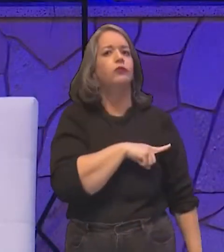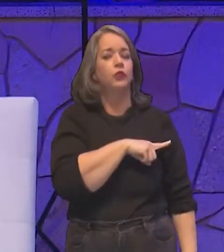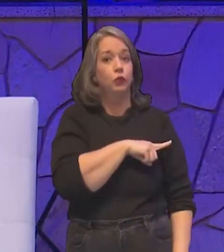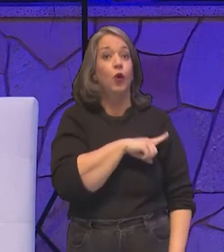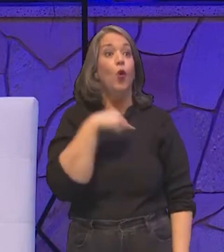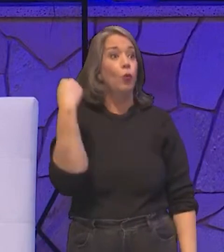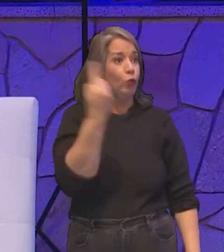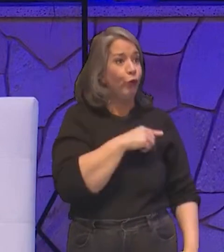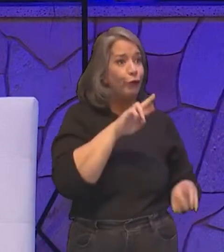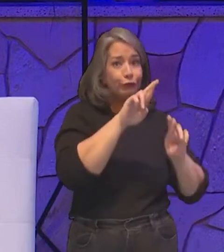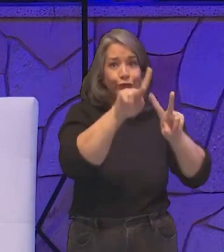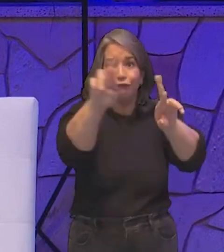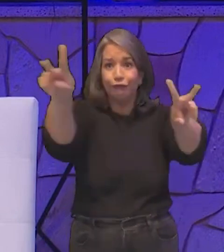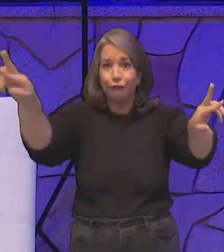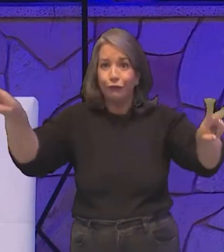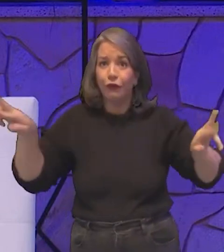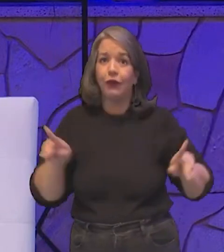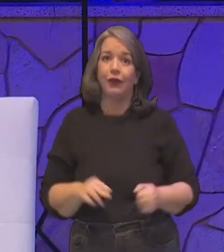e graças a Deus por isso.